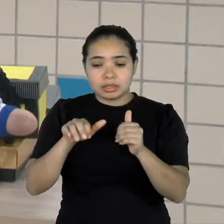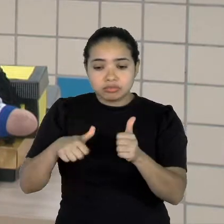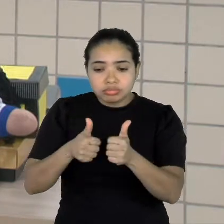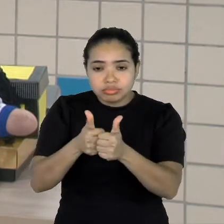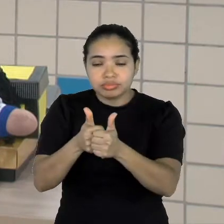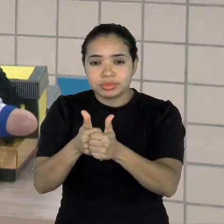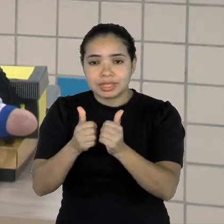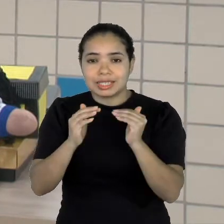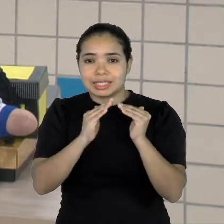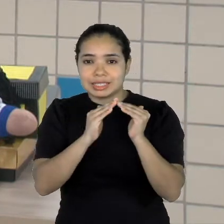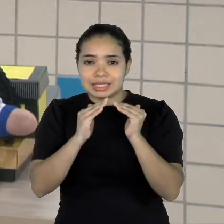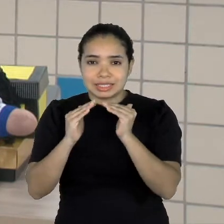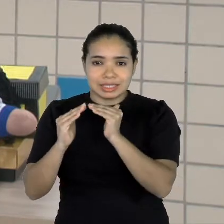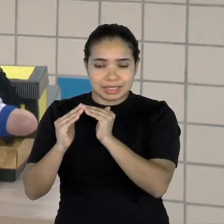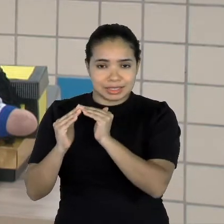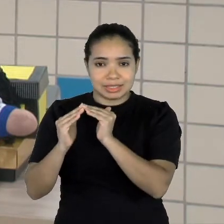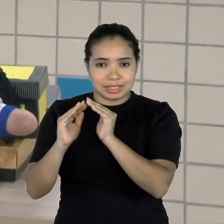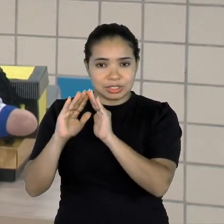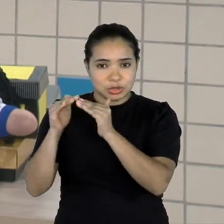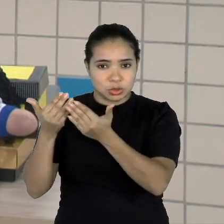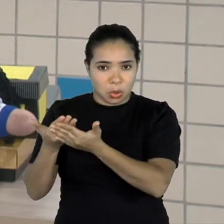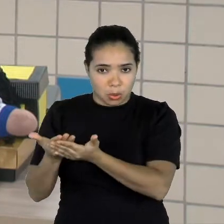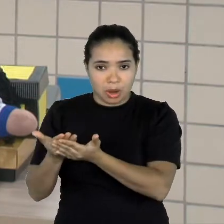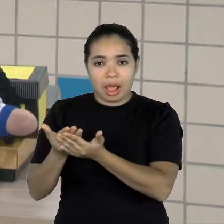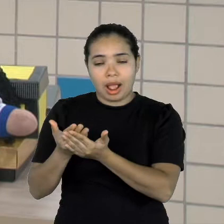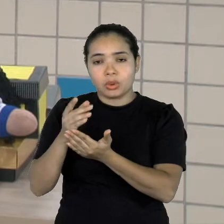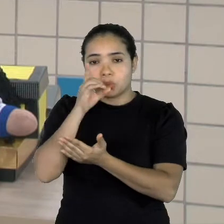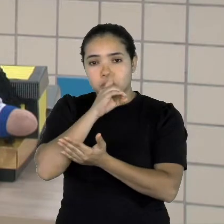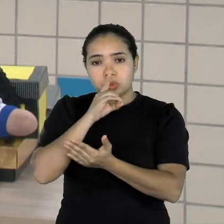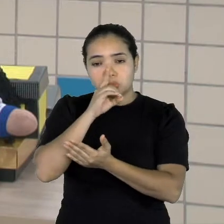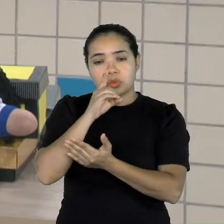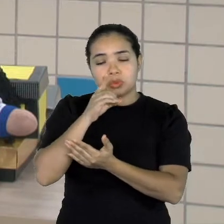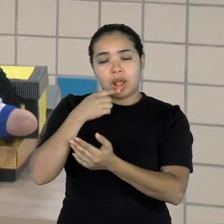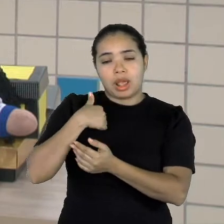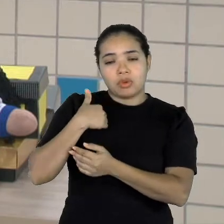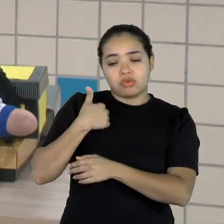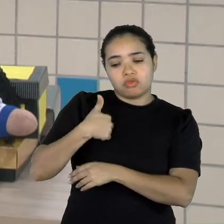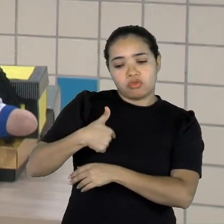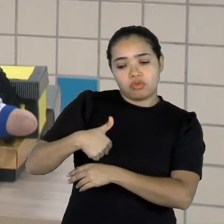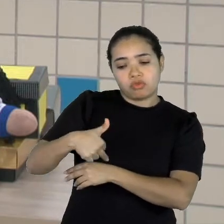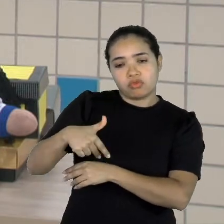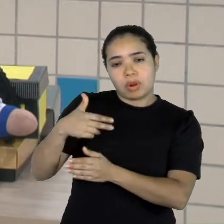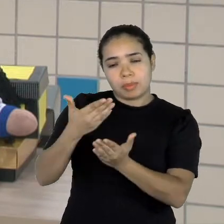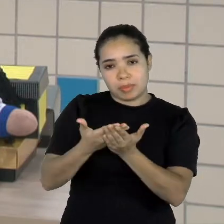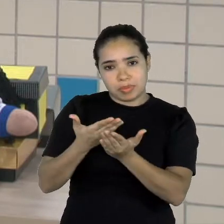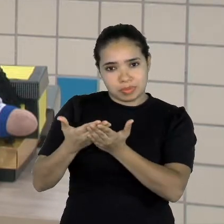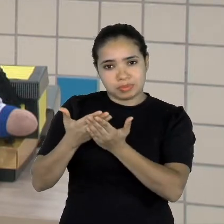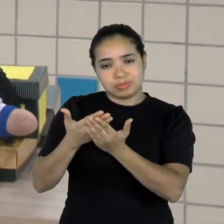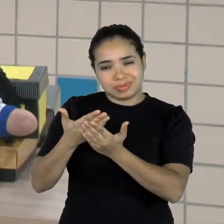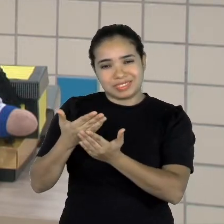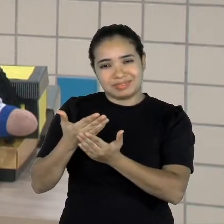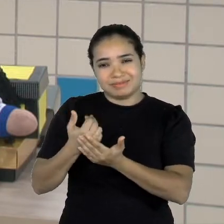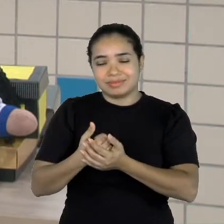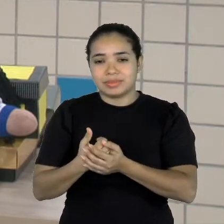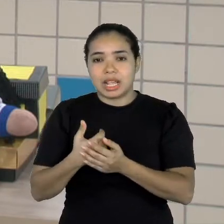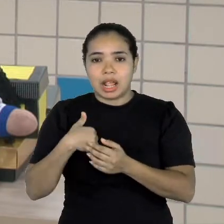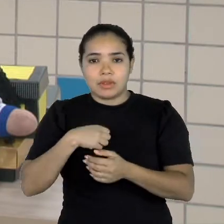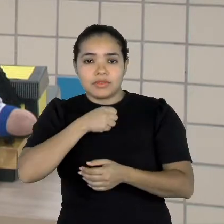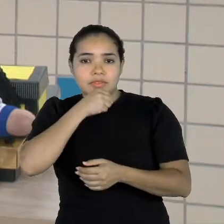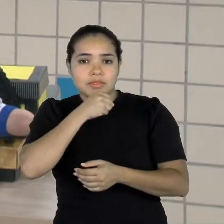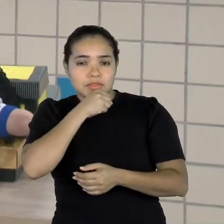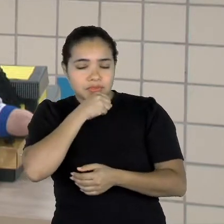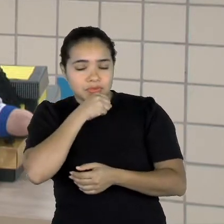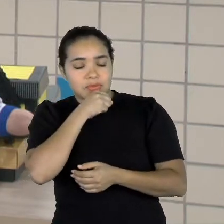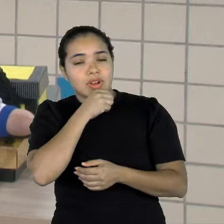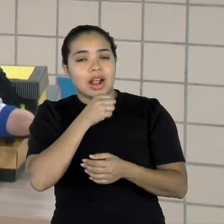pé. Era um domingo e, como de costume, fomos almoçar na casa da vovó Maria e do vovô José. Toda